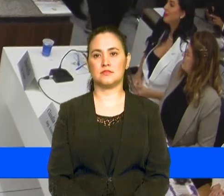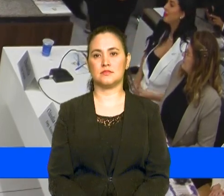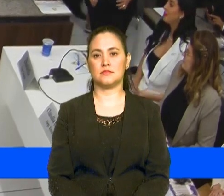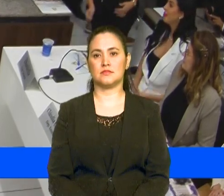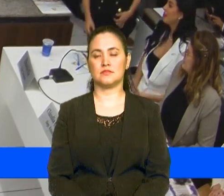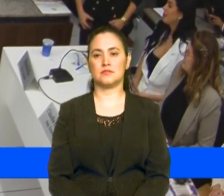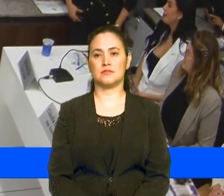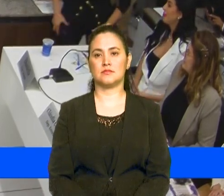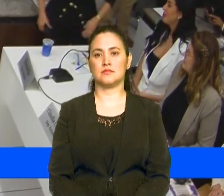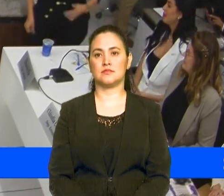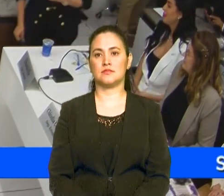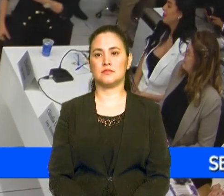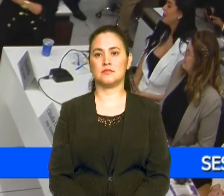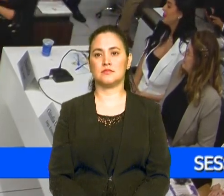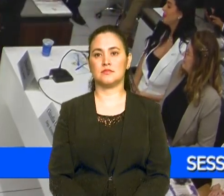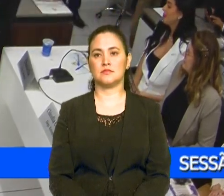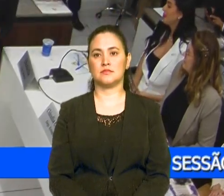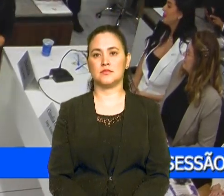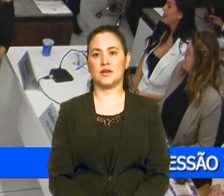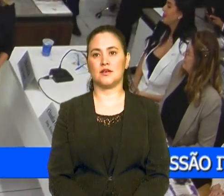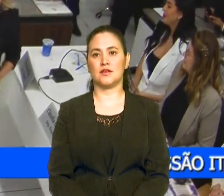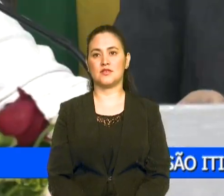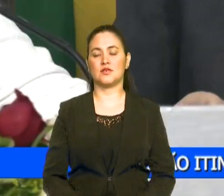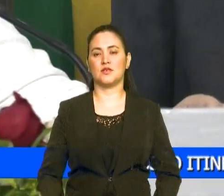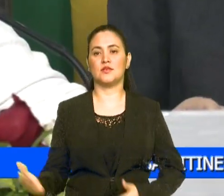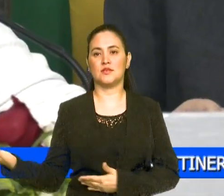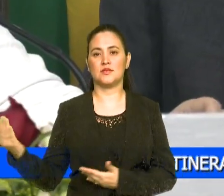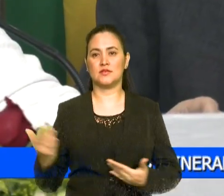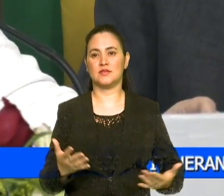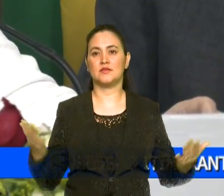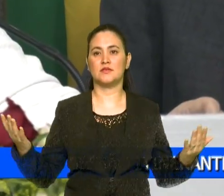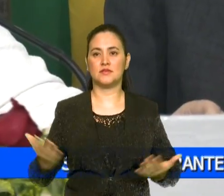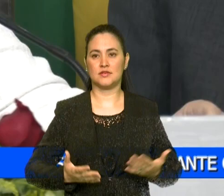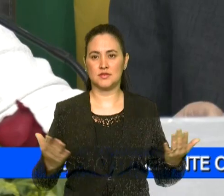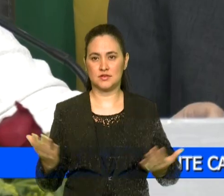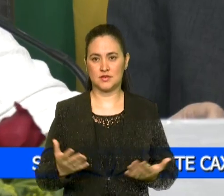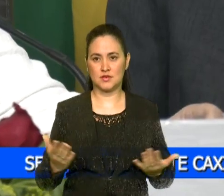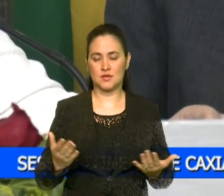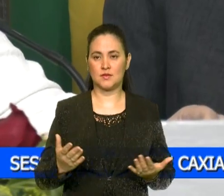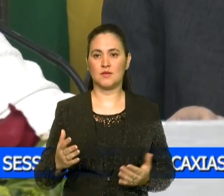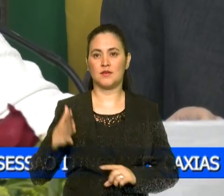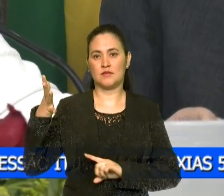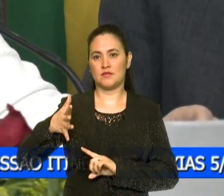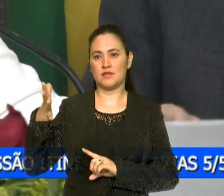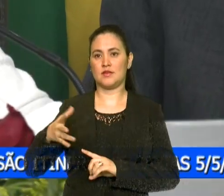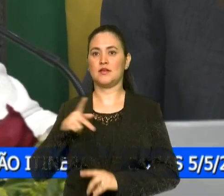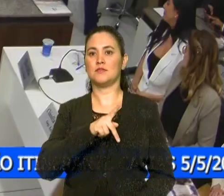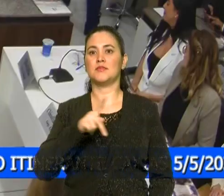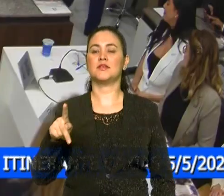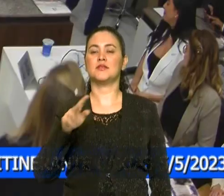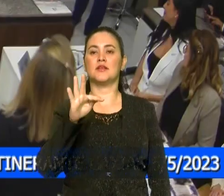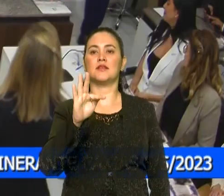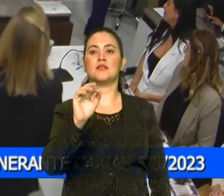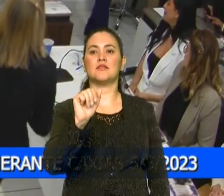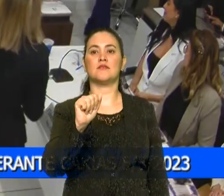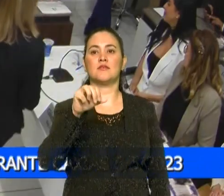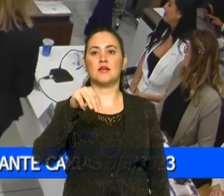Convido para fazer uso da fala o presidente da FAMEN, o prefeito Ivo Rezende.